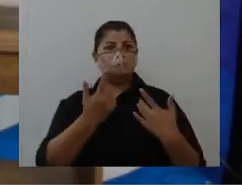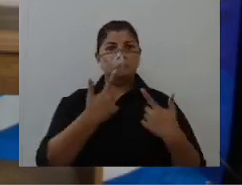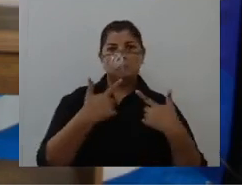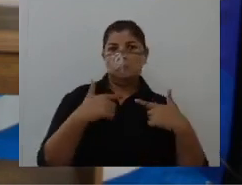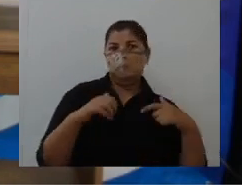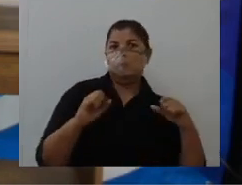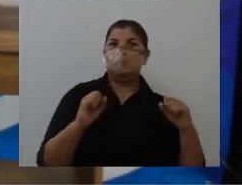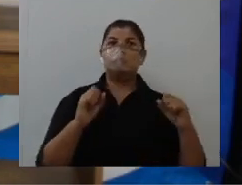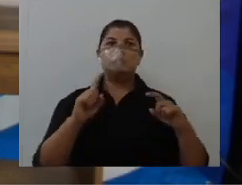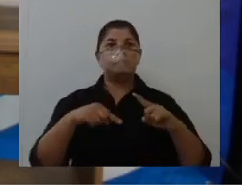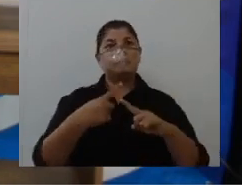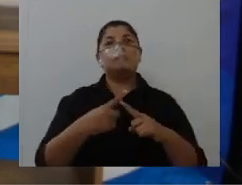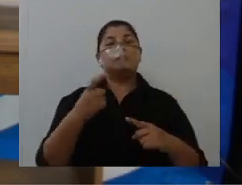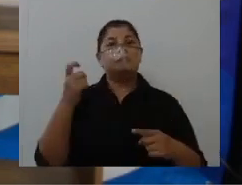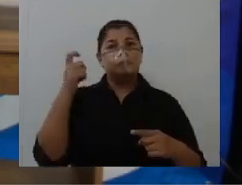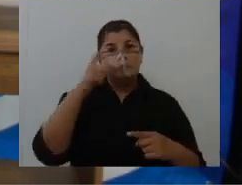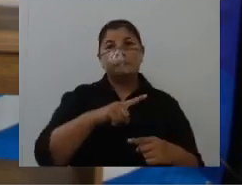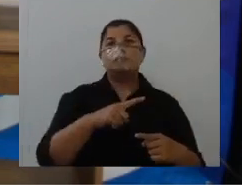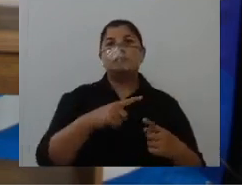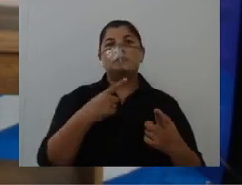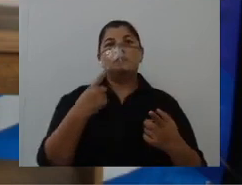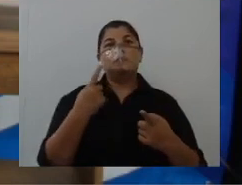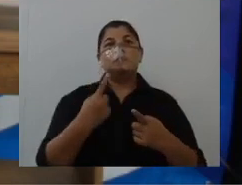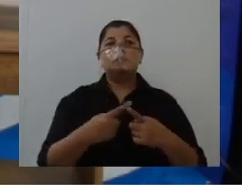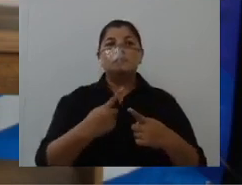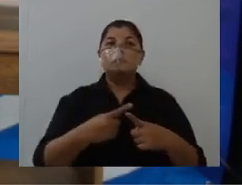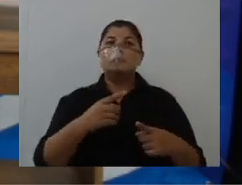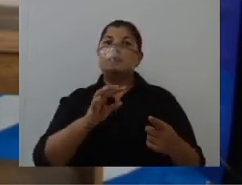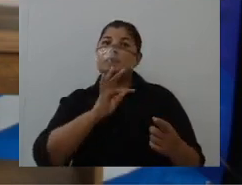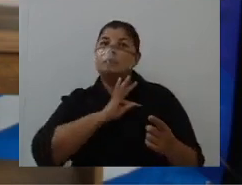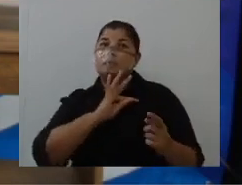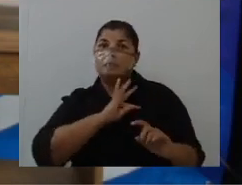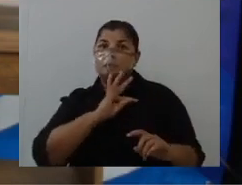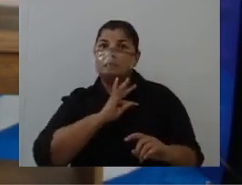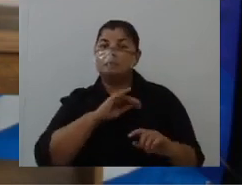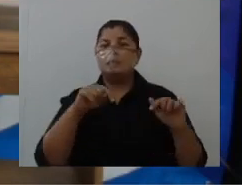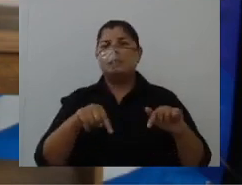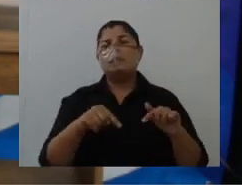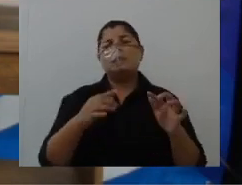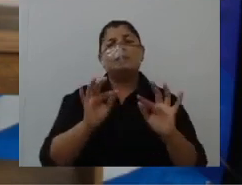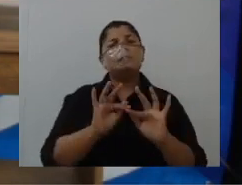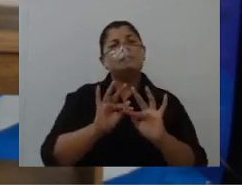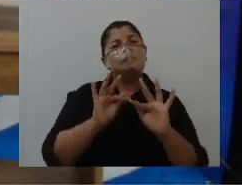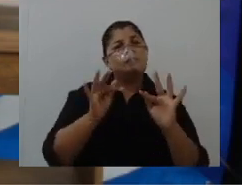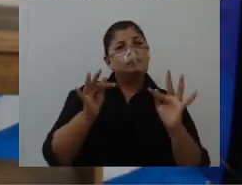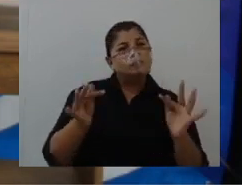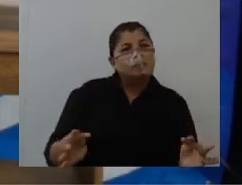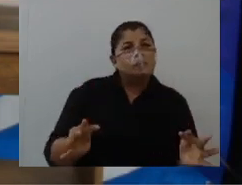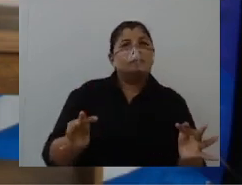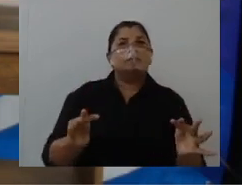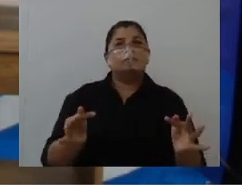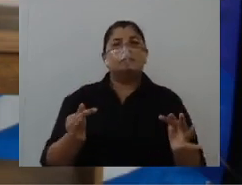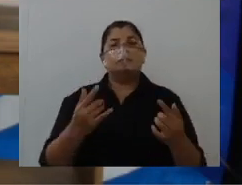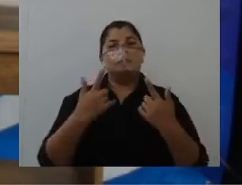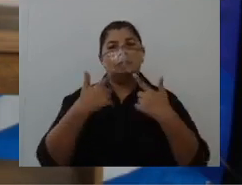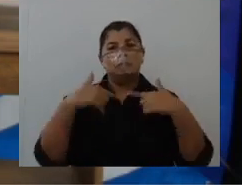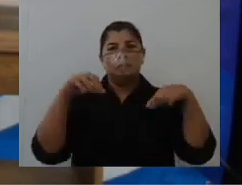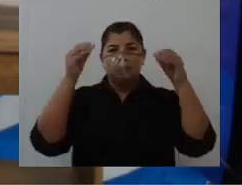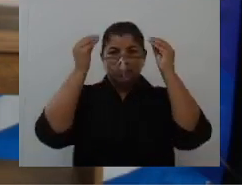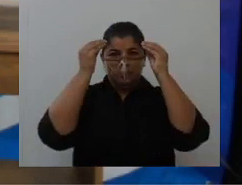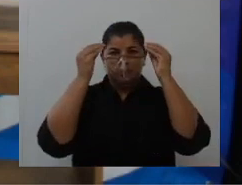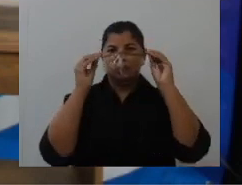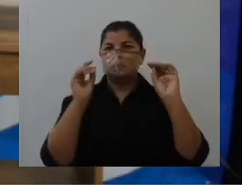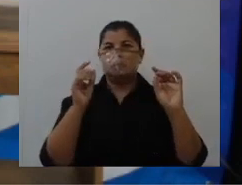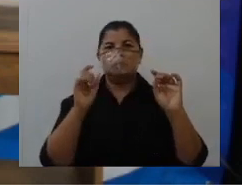né, exige da gente uma linguagem mais técnica. Aqui não. Aqui a linguagem é um pouco mais diferente, né? Não é uma linguagem pobre, não